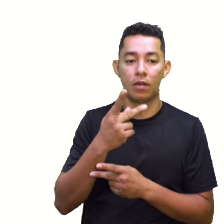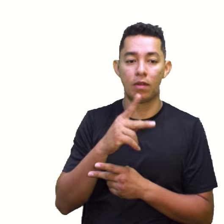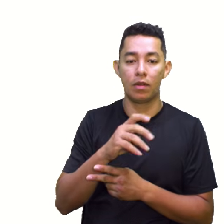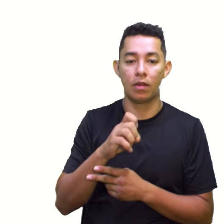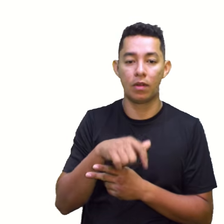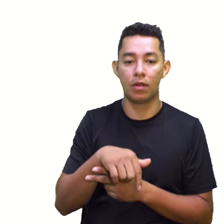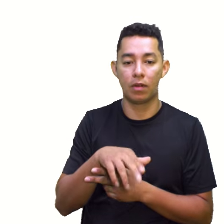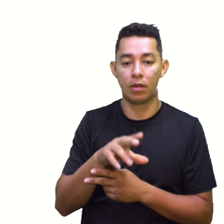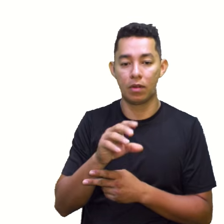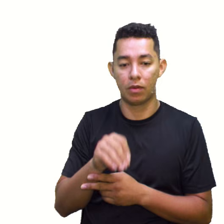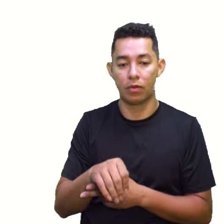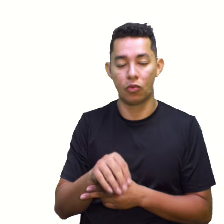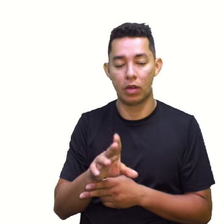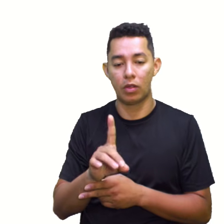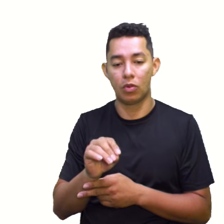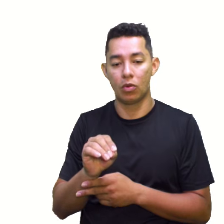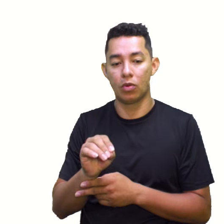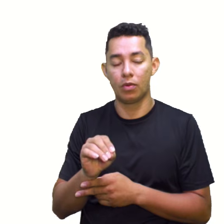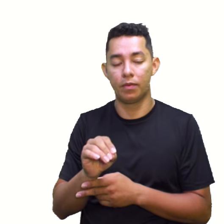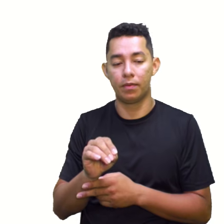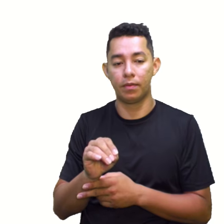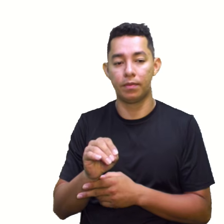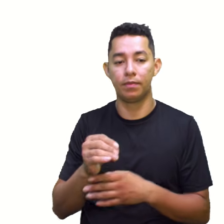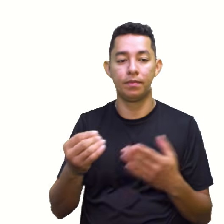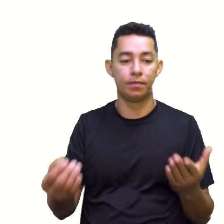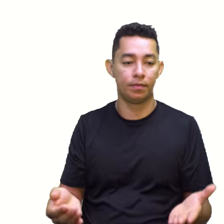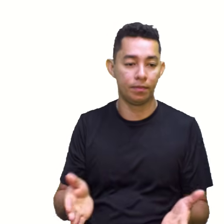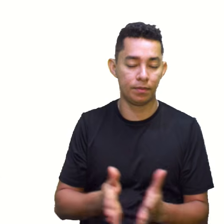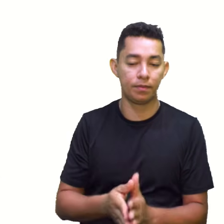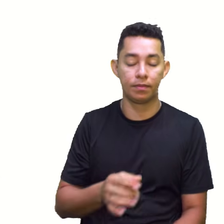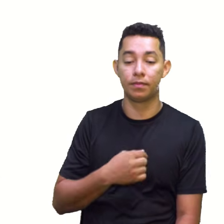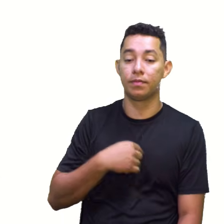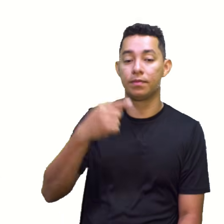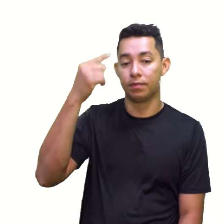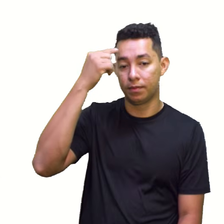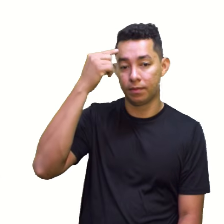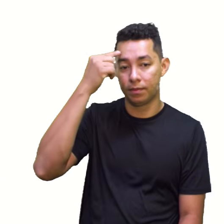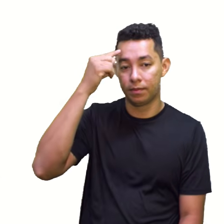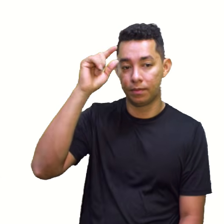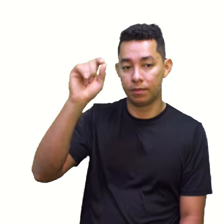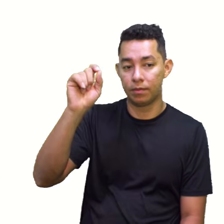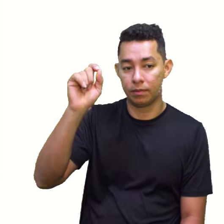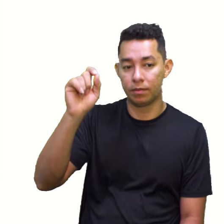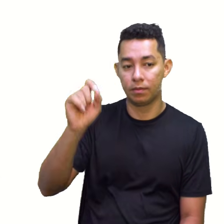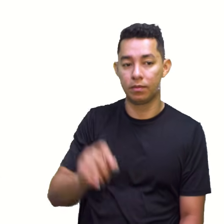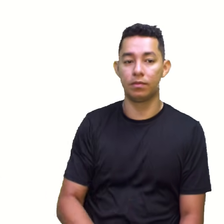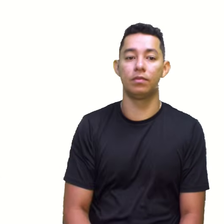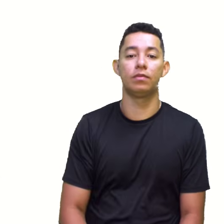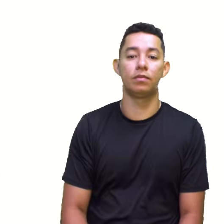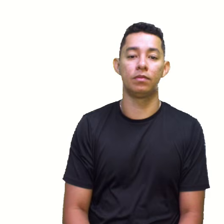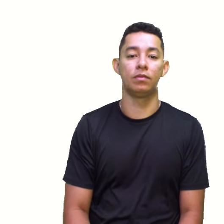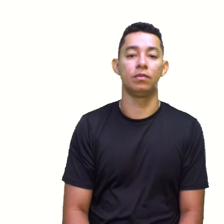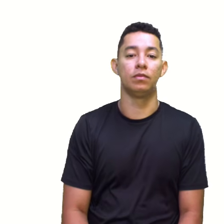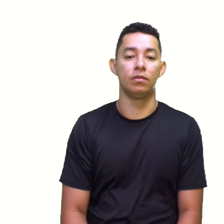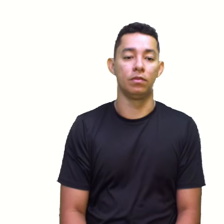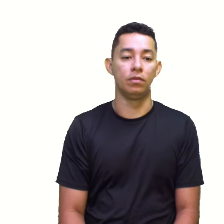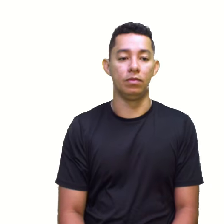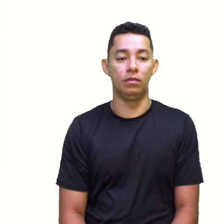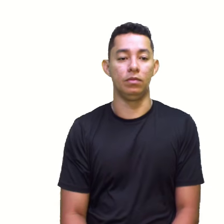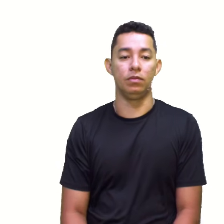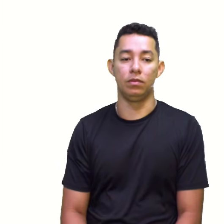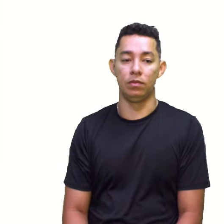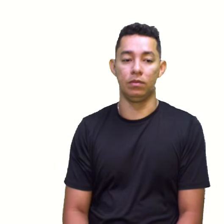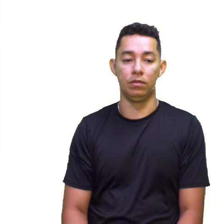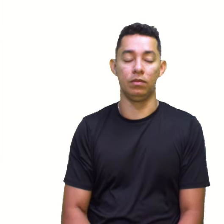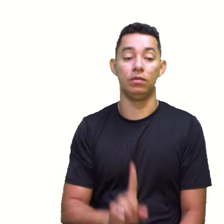aqui? Ó? Equador. Então, eu vou pensar aqui nessa unidade que ele me falou.